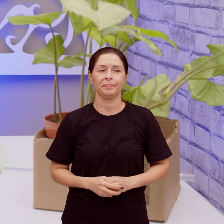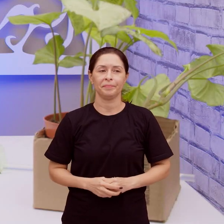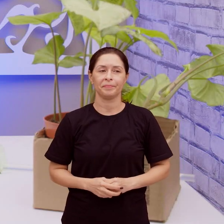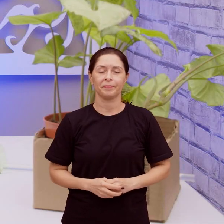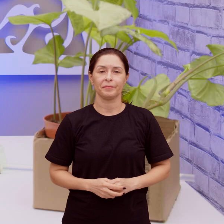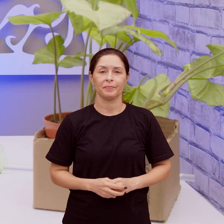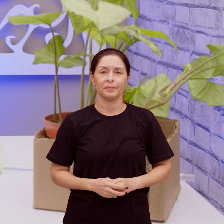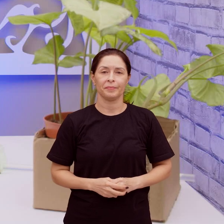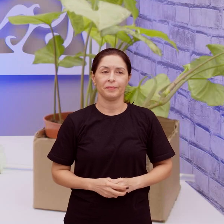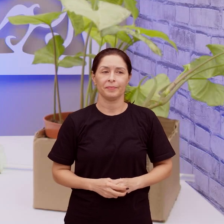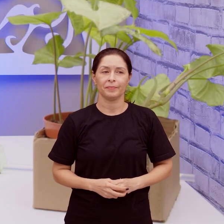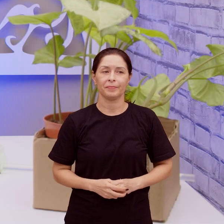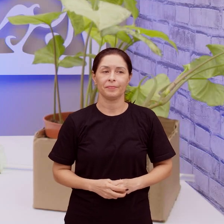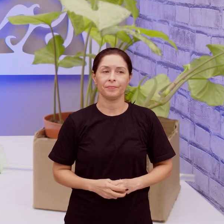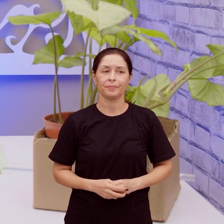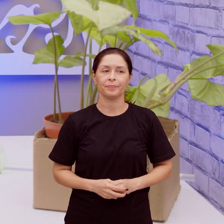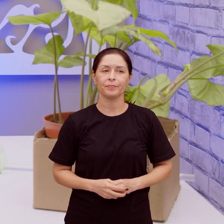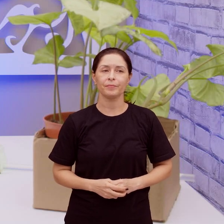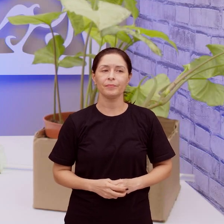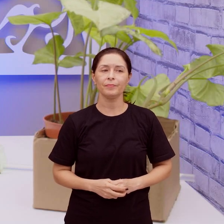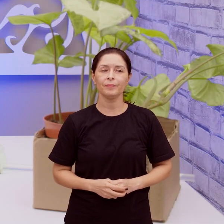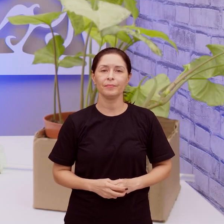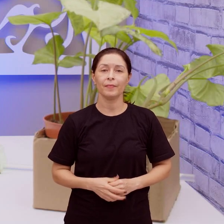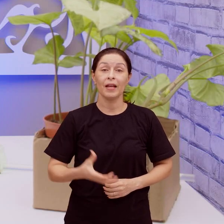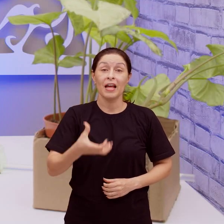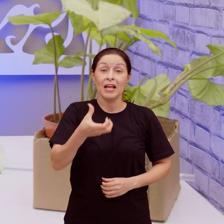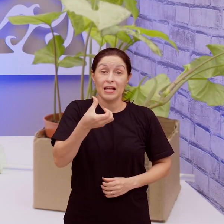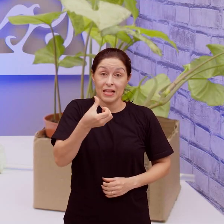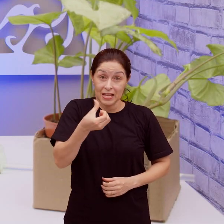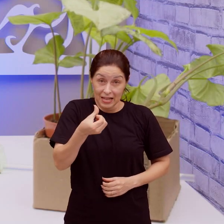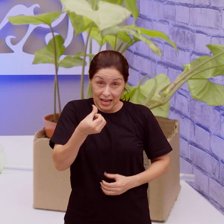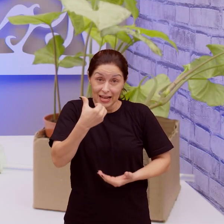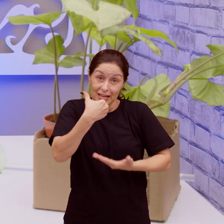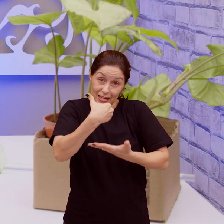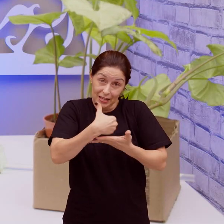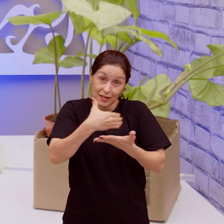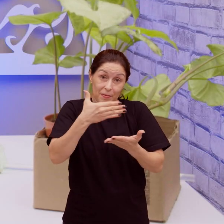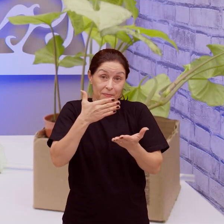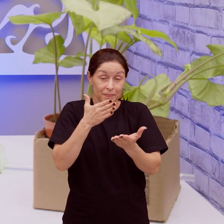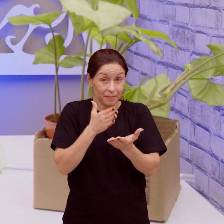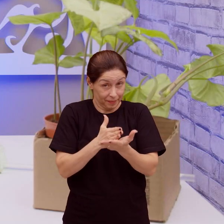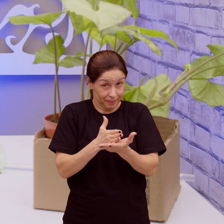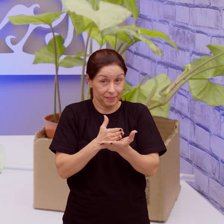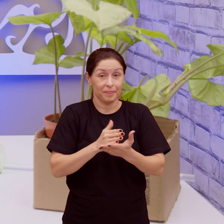também serão 6 partes.